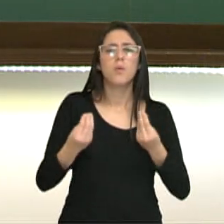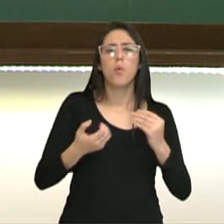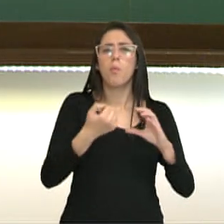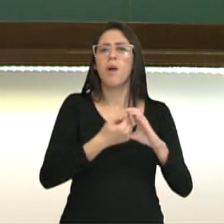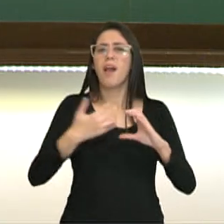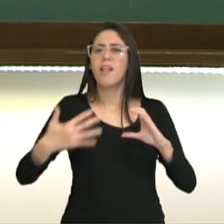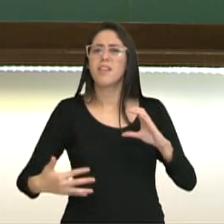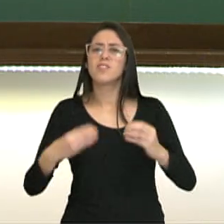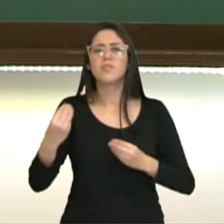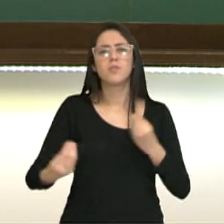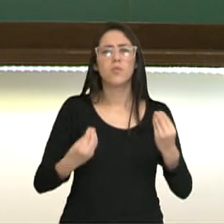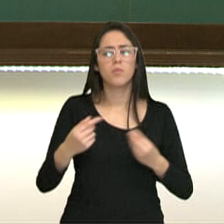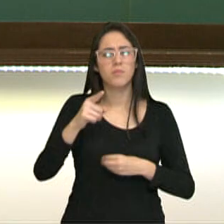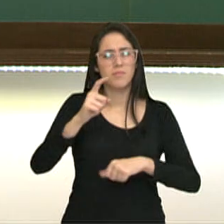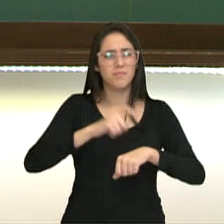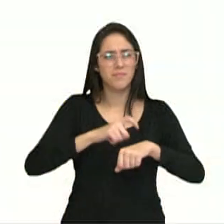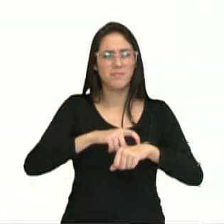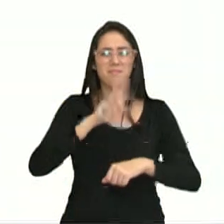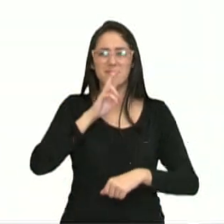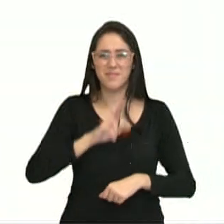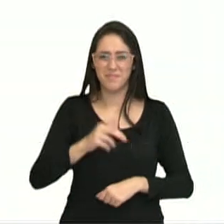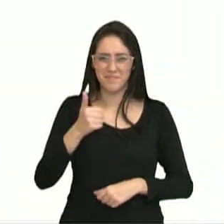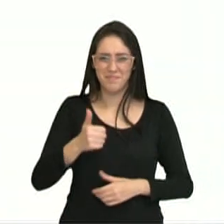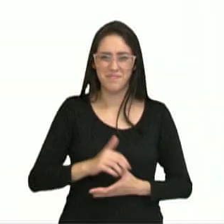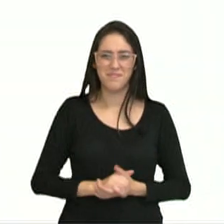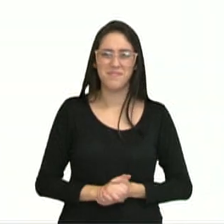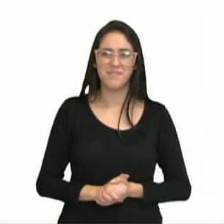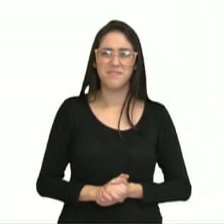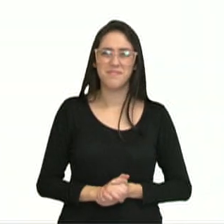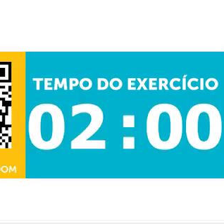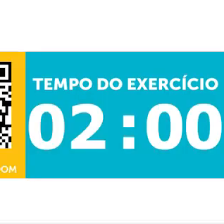dessas florestas. Você vai ter um tempinho para responder. Vamos lá?